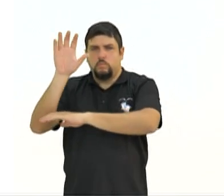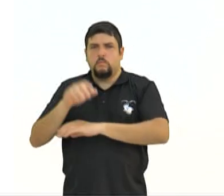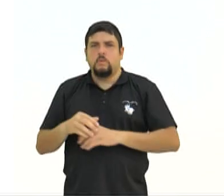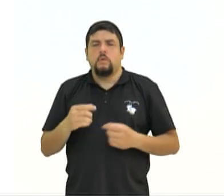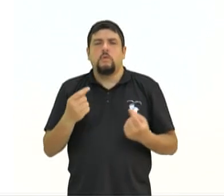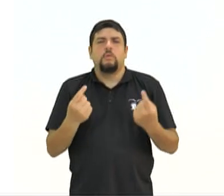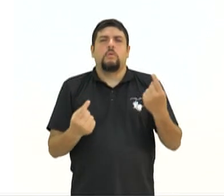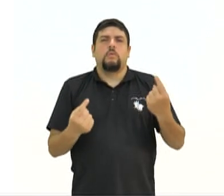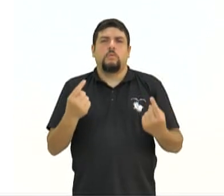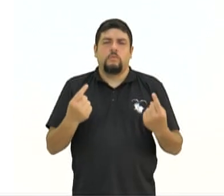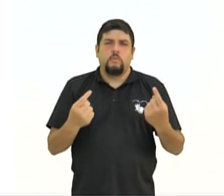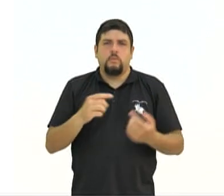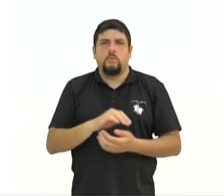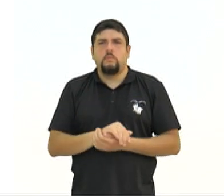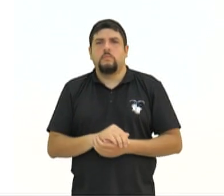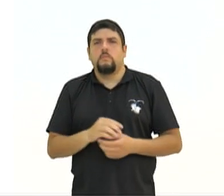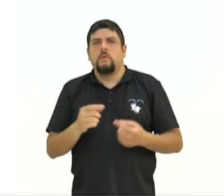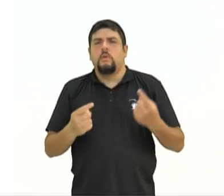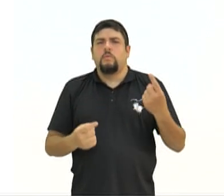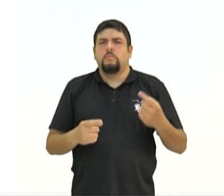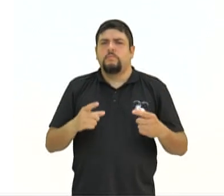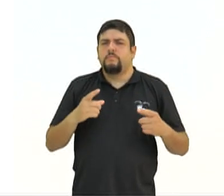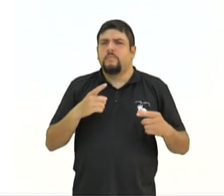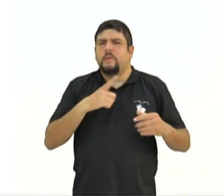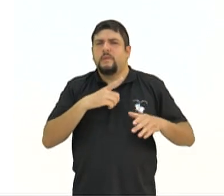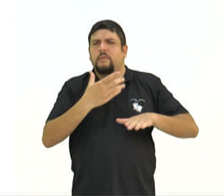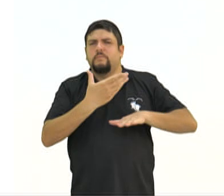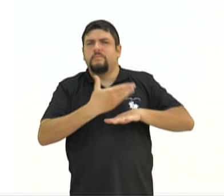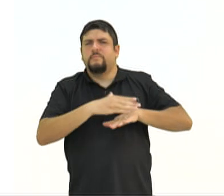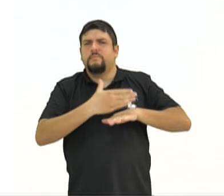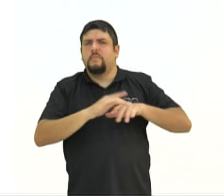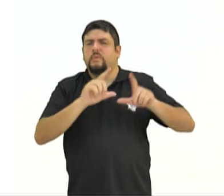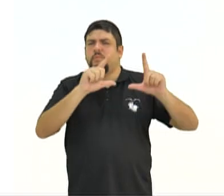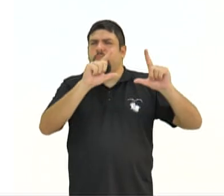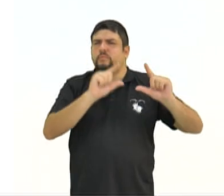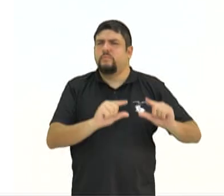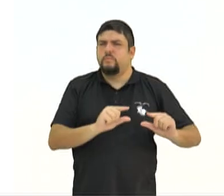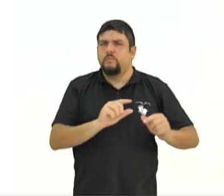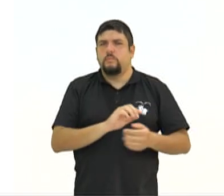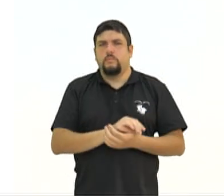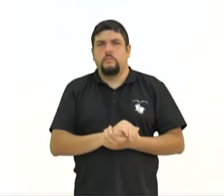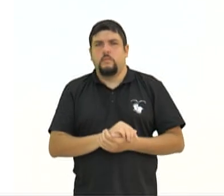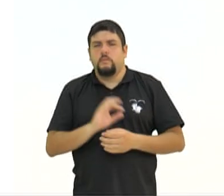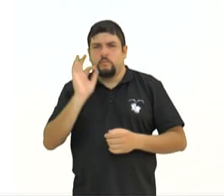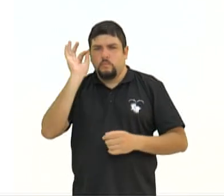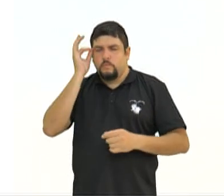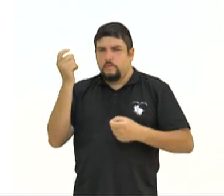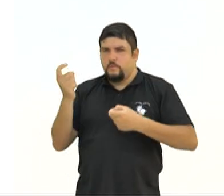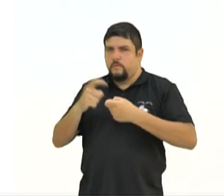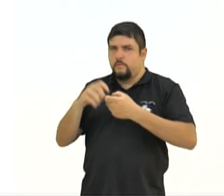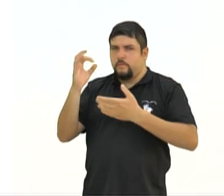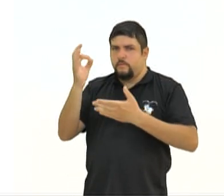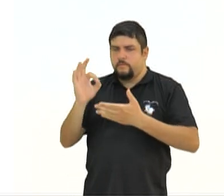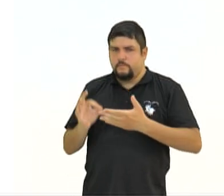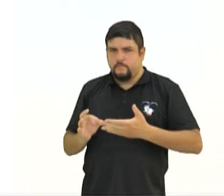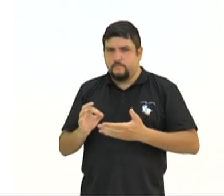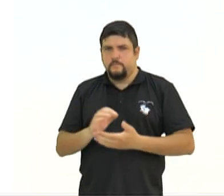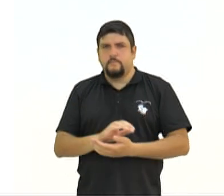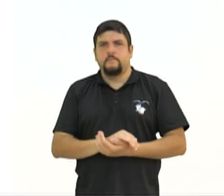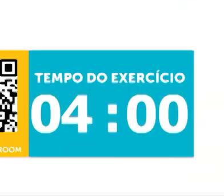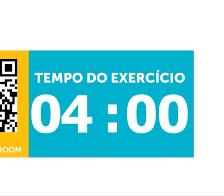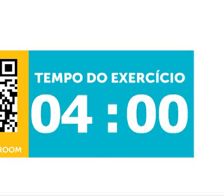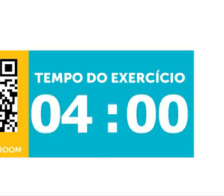uma das alternativas, qual que é menos praticada aqui de acordo com o pódio. E já voltamos para corrigir essa